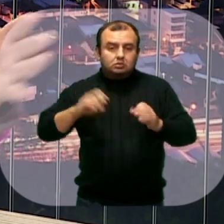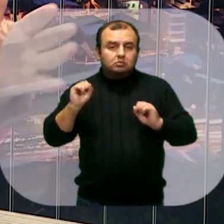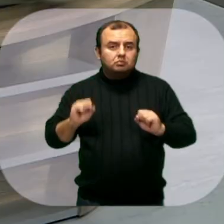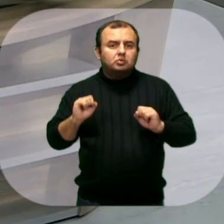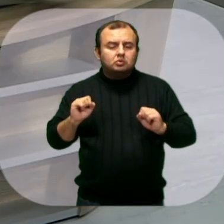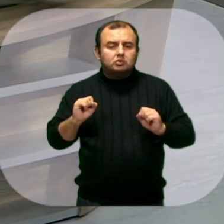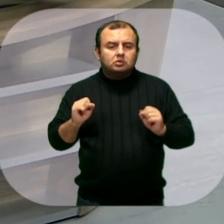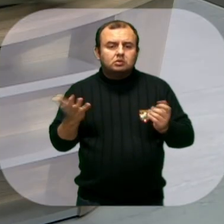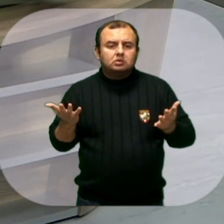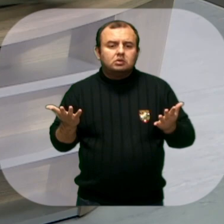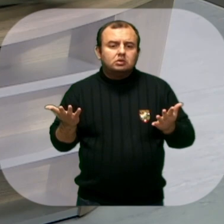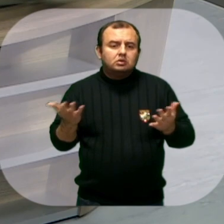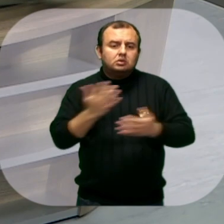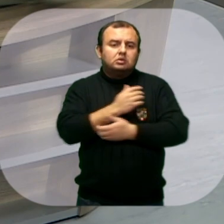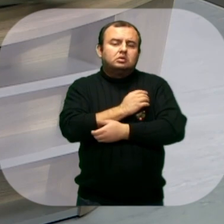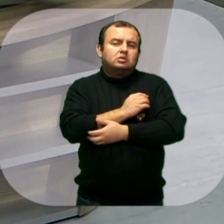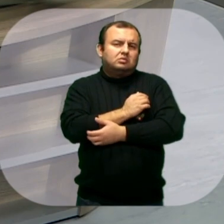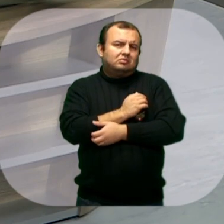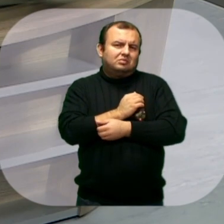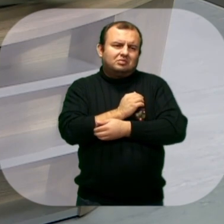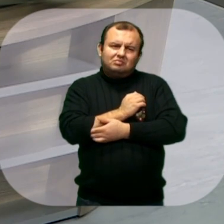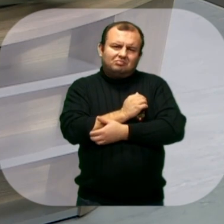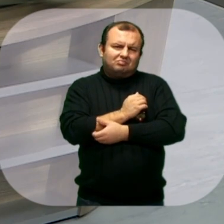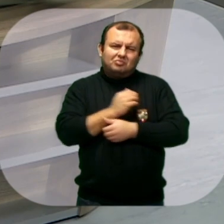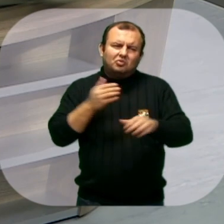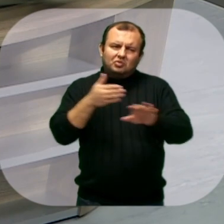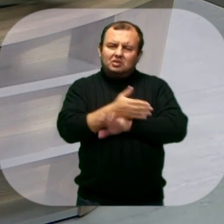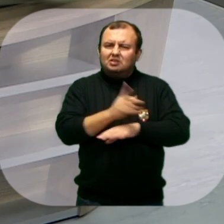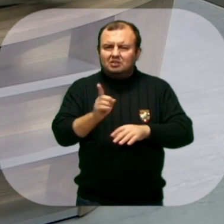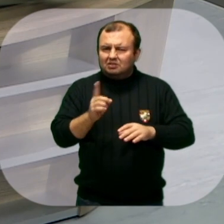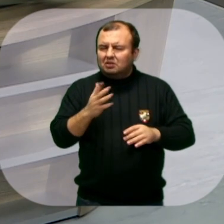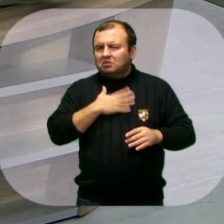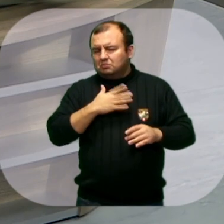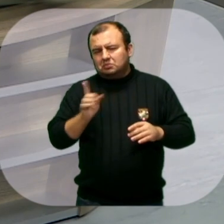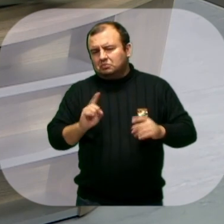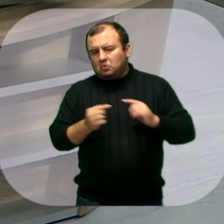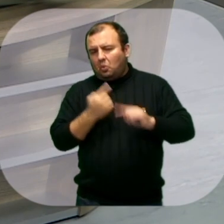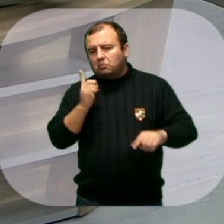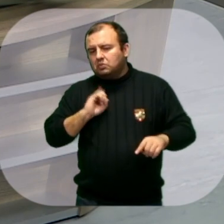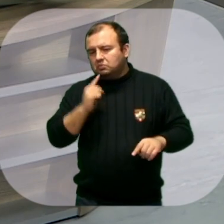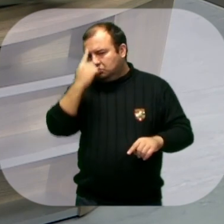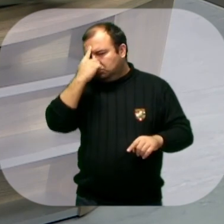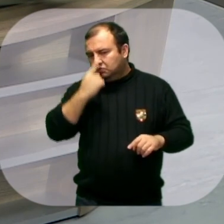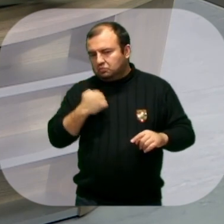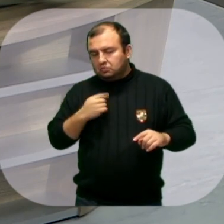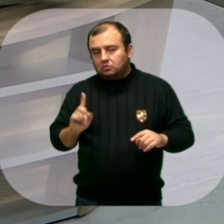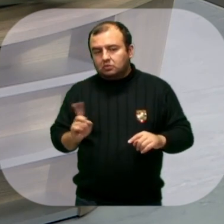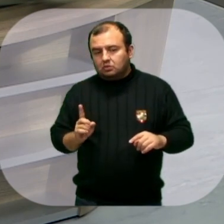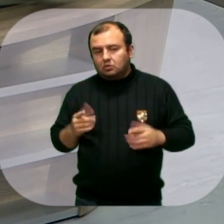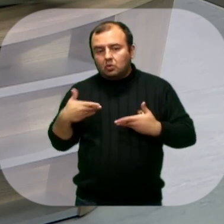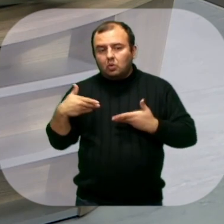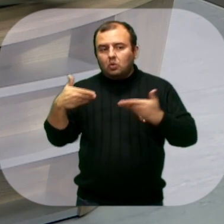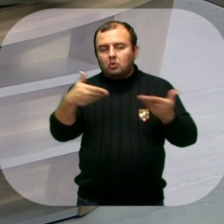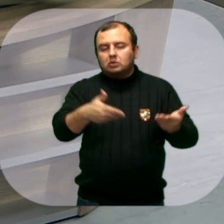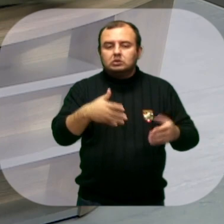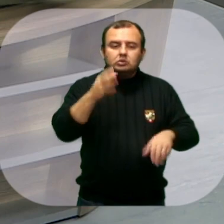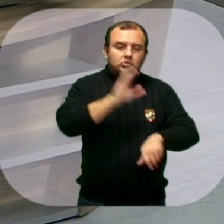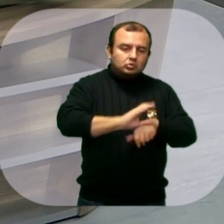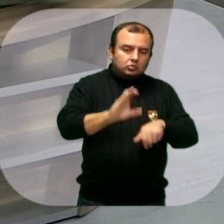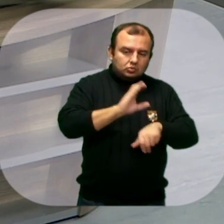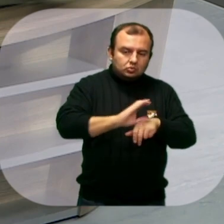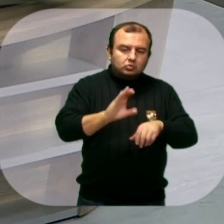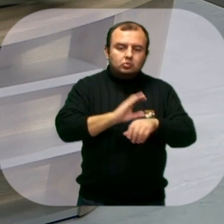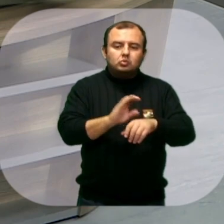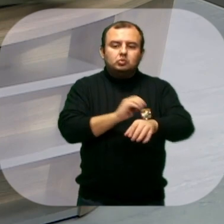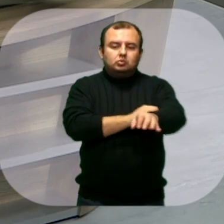pode ser que ela fique meio assim, não, mas eu não vou entrar, e não é para mim. Quando ela é convidada por meio, por exemplo, desses cursos...